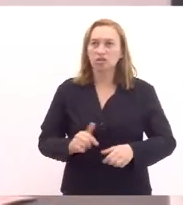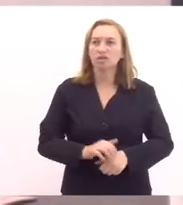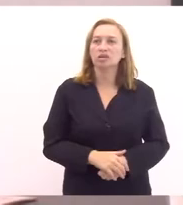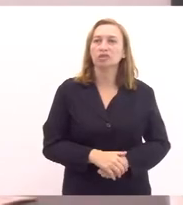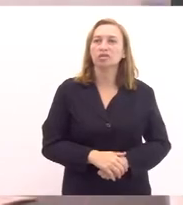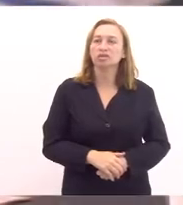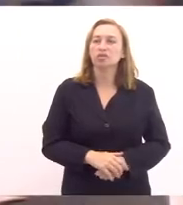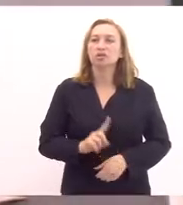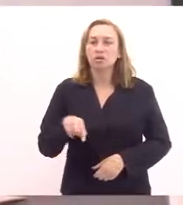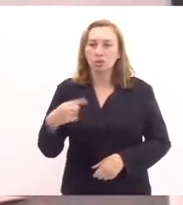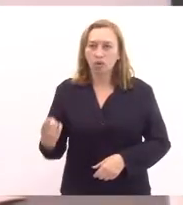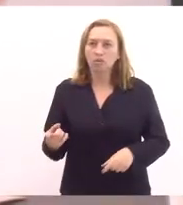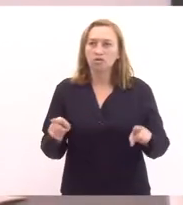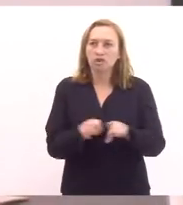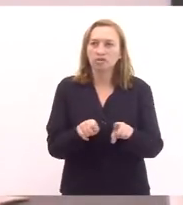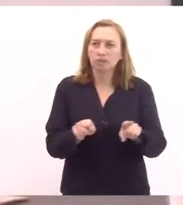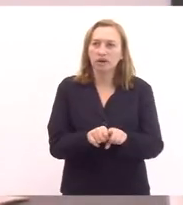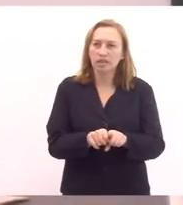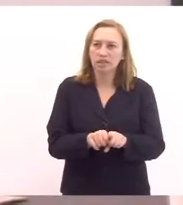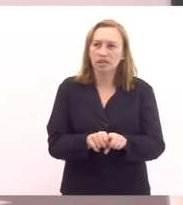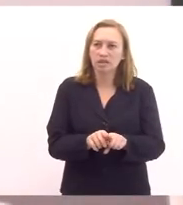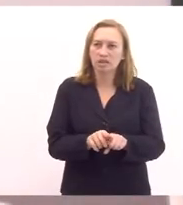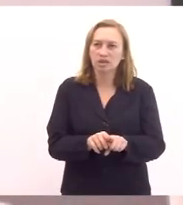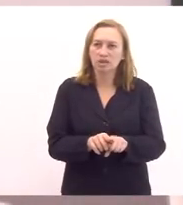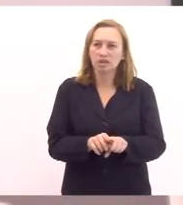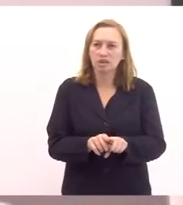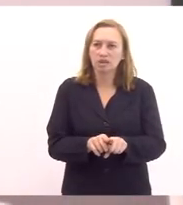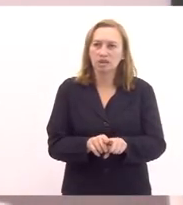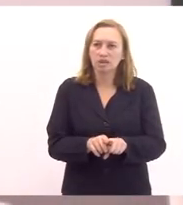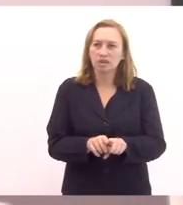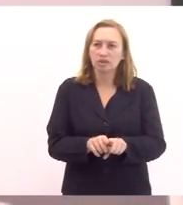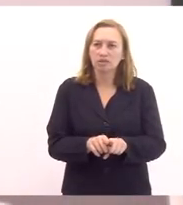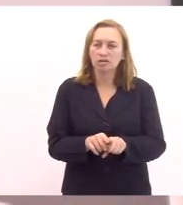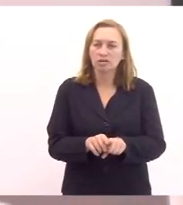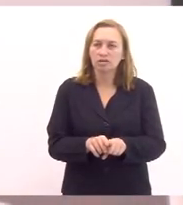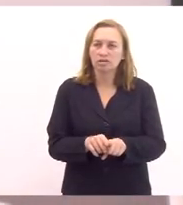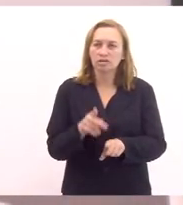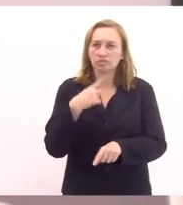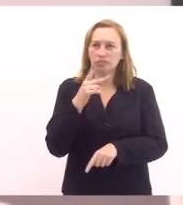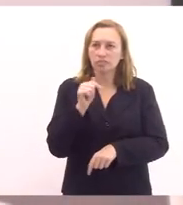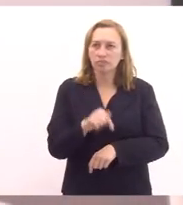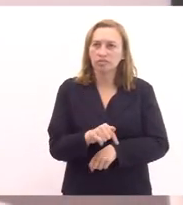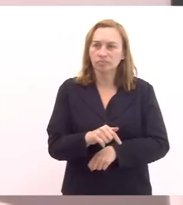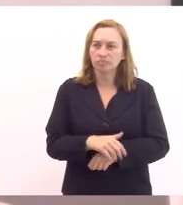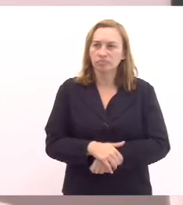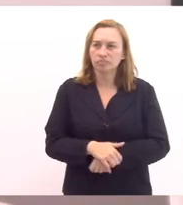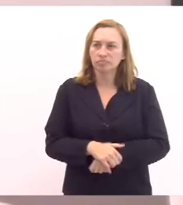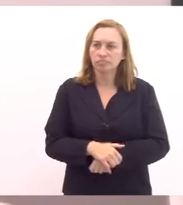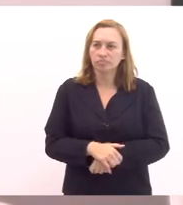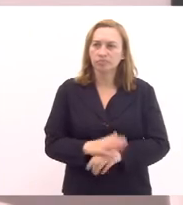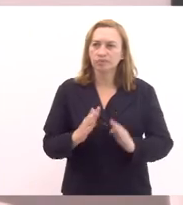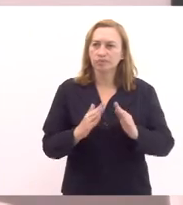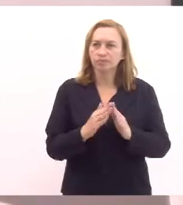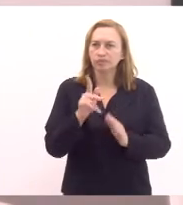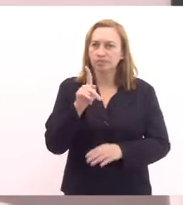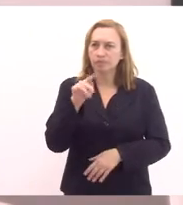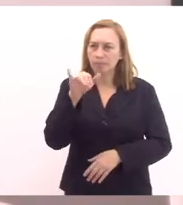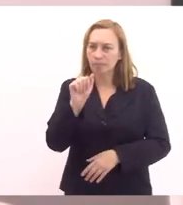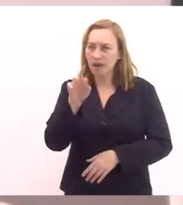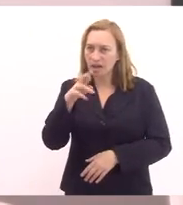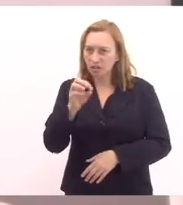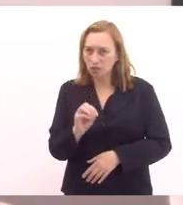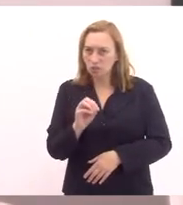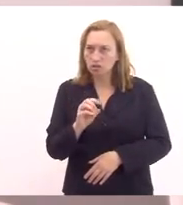da cidade Outro. Só para para para falar aqui sobre a casa de parto